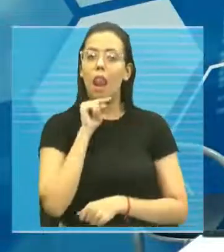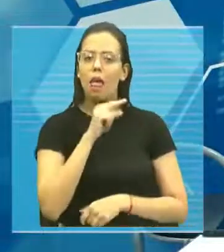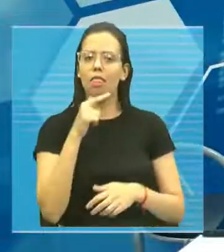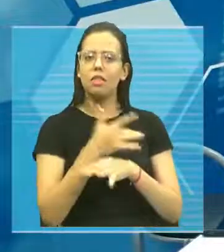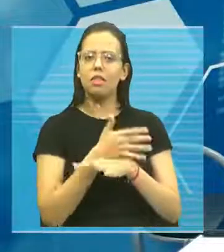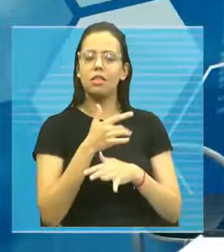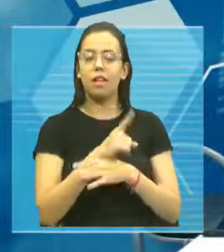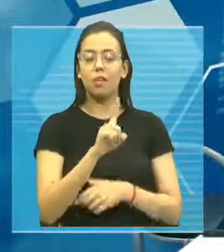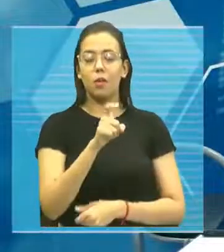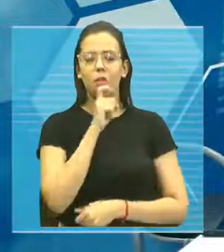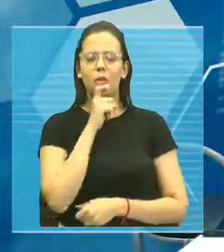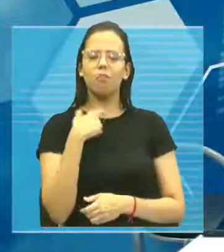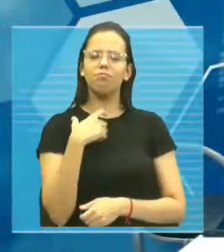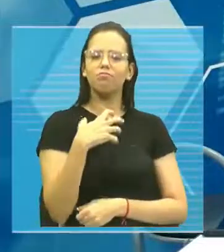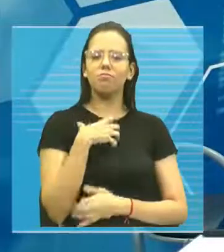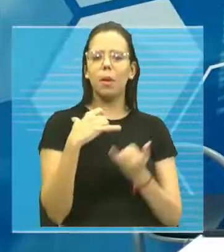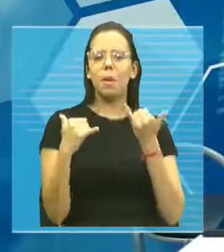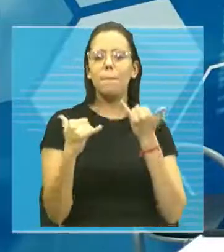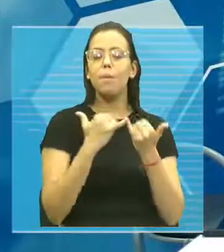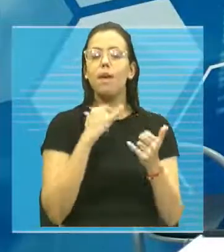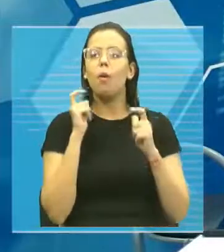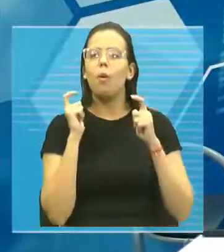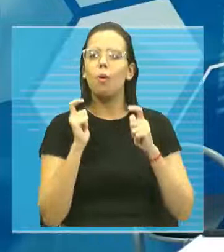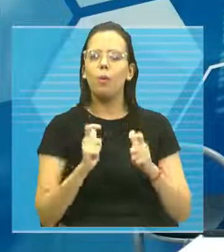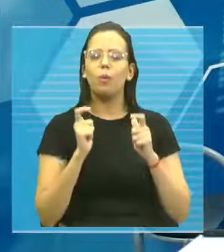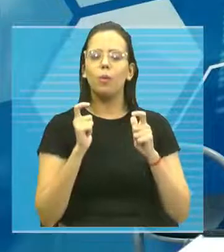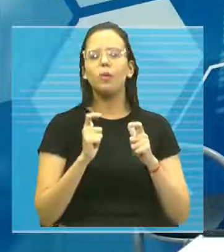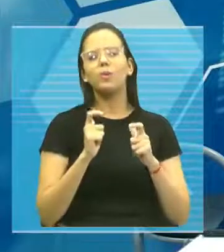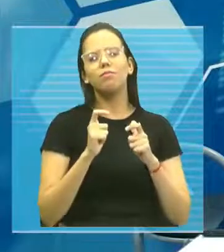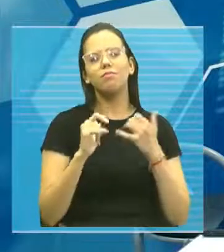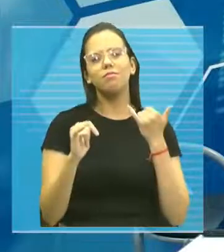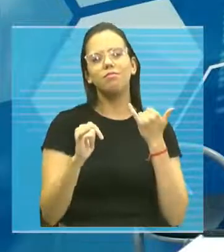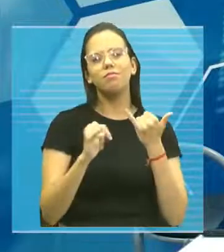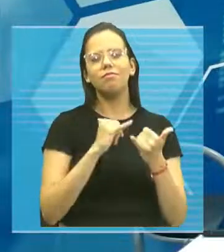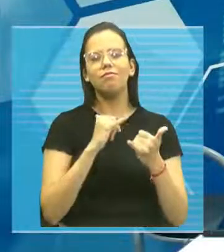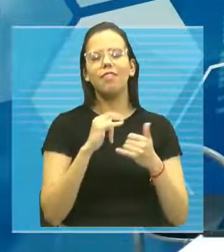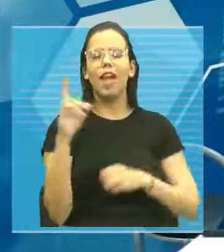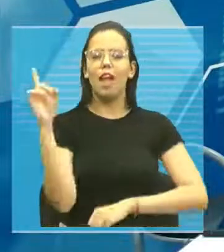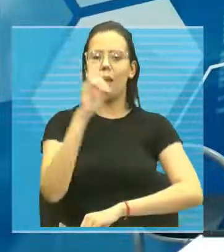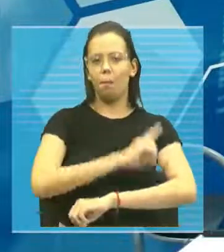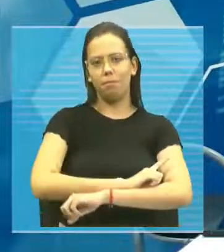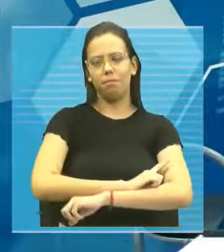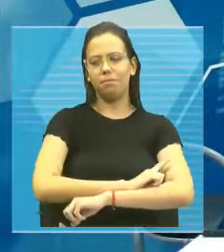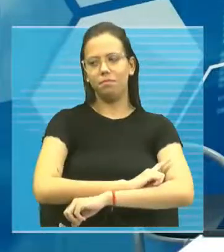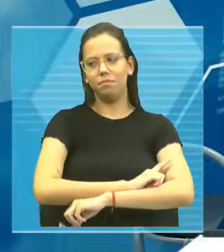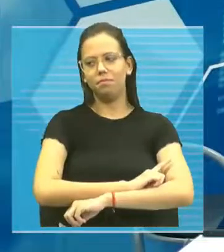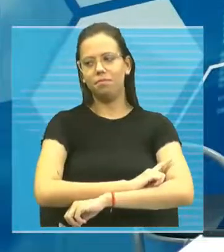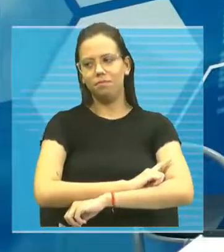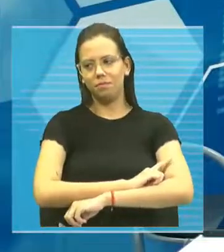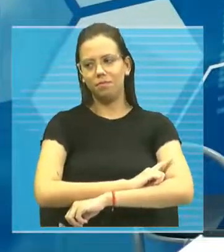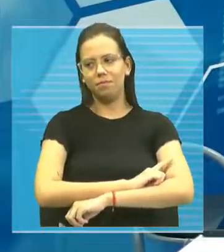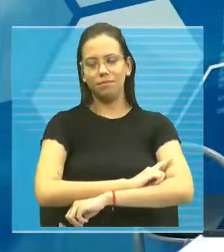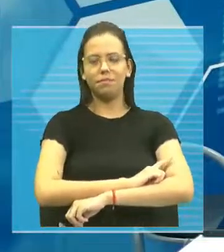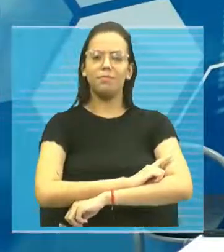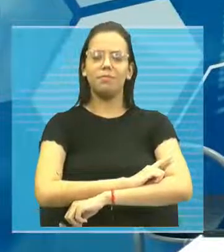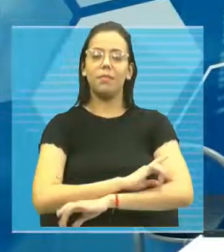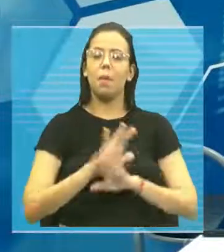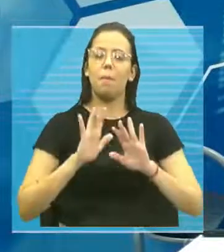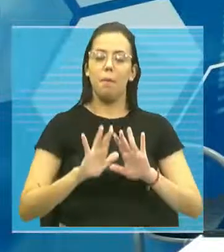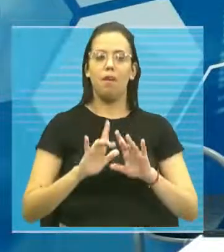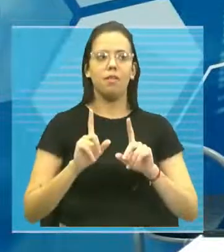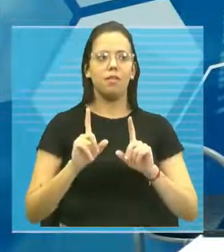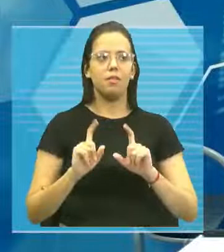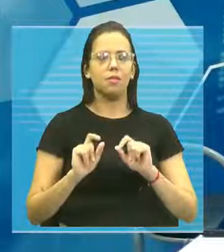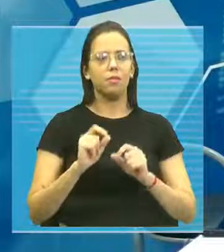Eita parecia que eu estava onde lá para o para banda de Gramado né na verdade